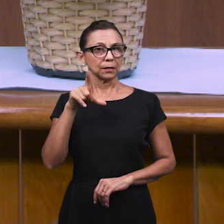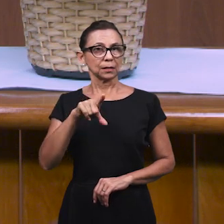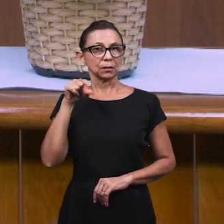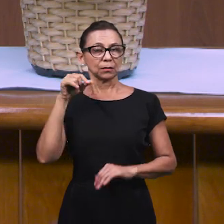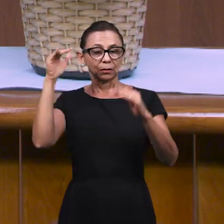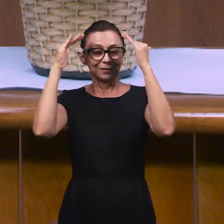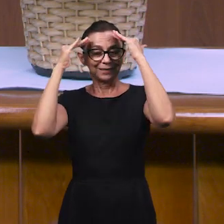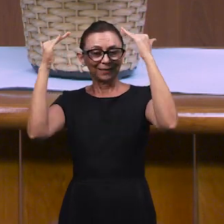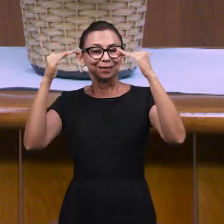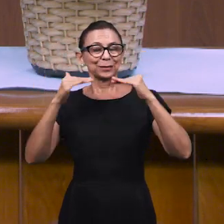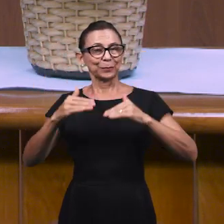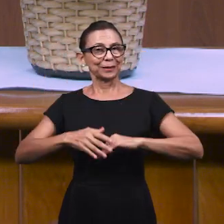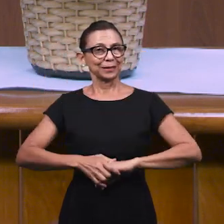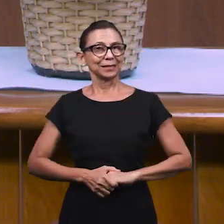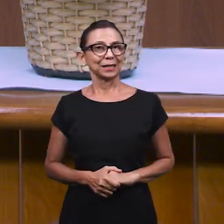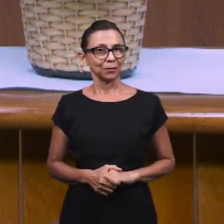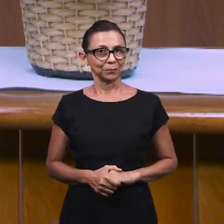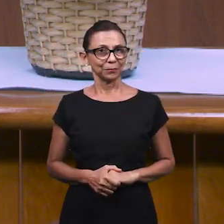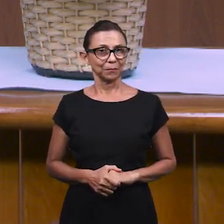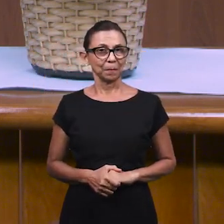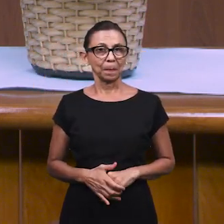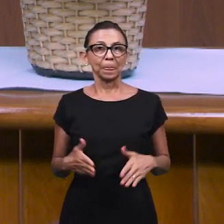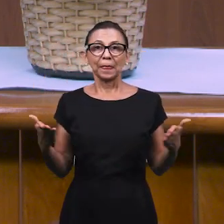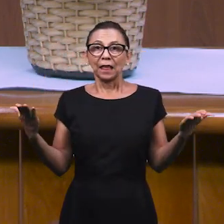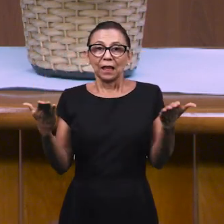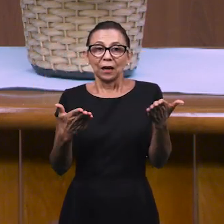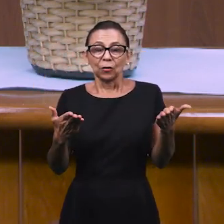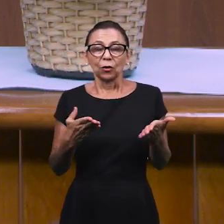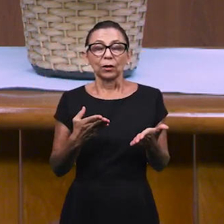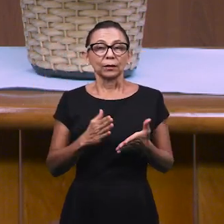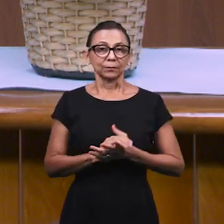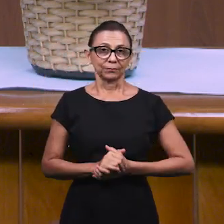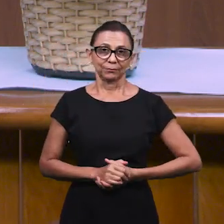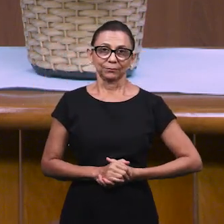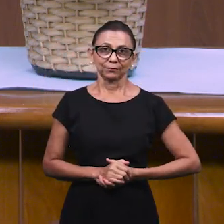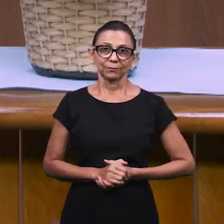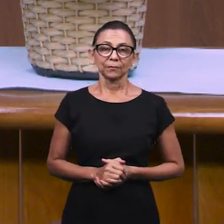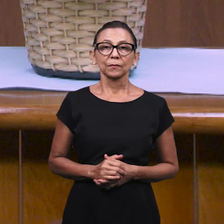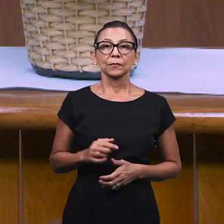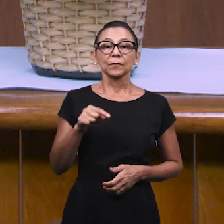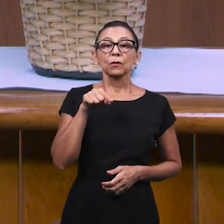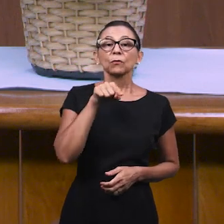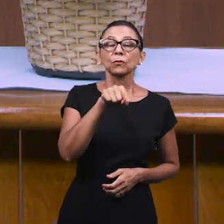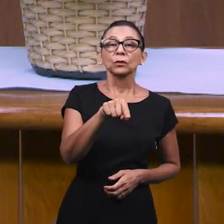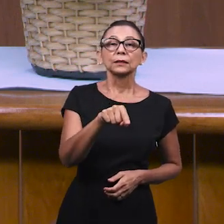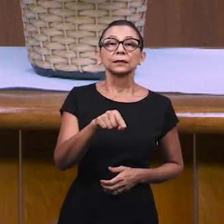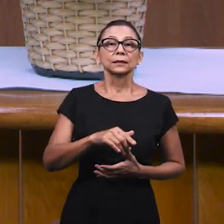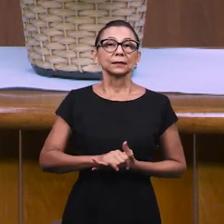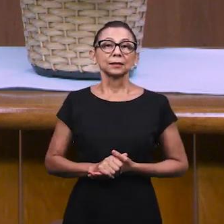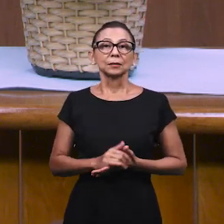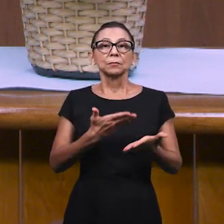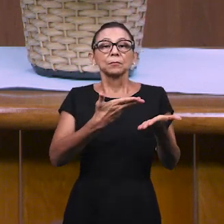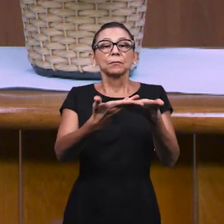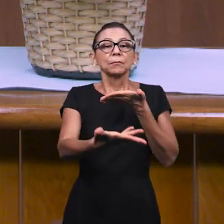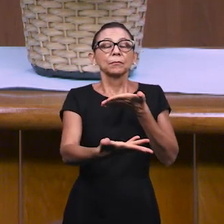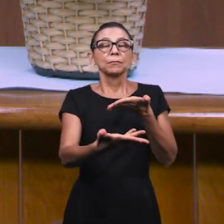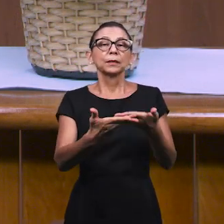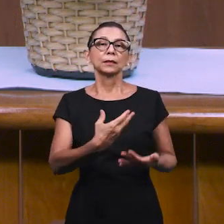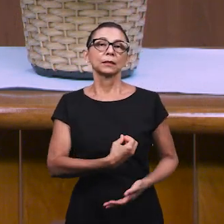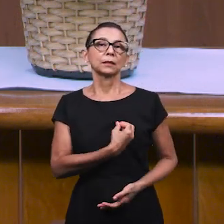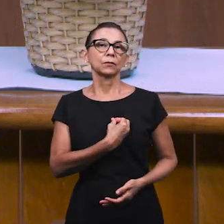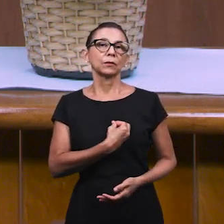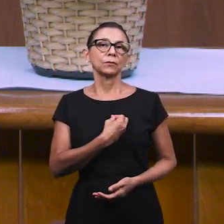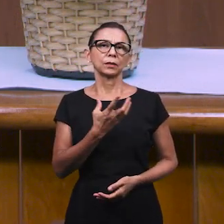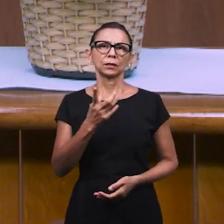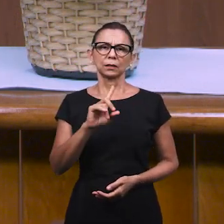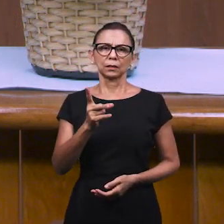a vida está vedada para você, porque agora a morte foi inaugurada. Você agora não entra na vida,